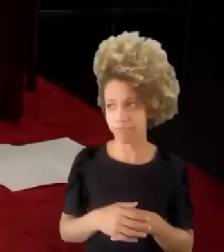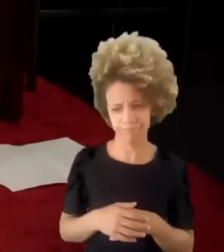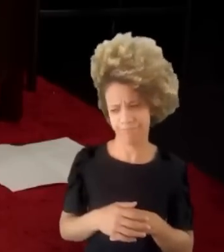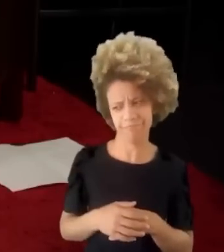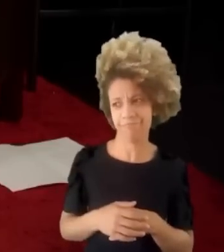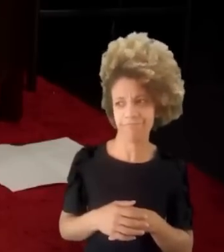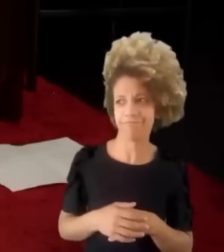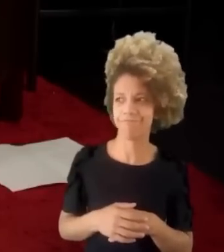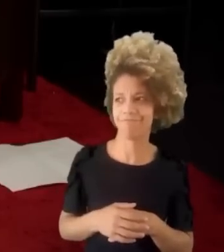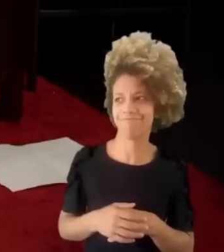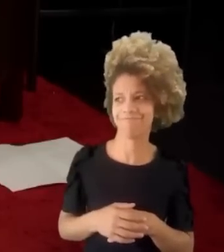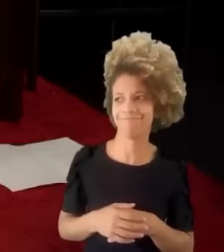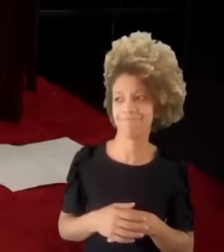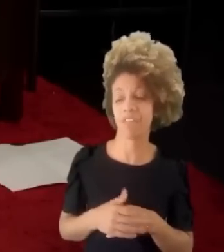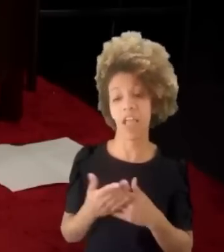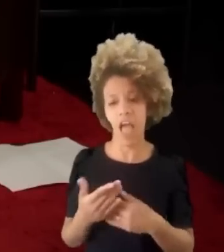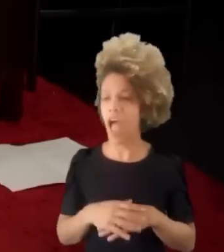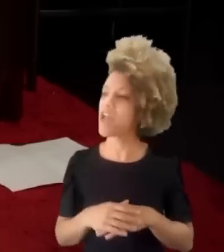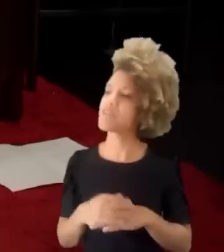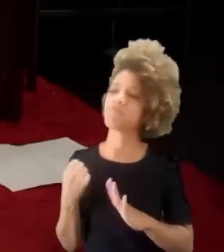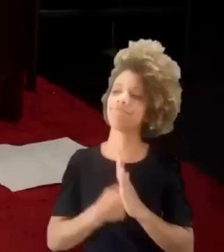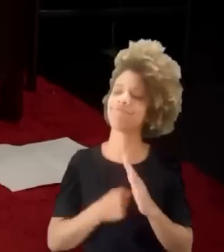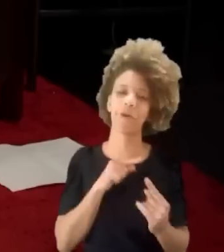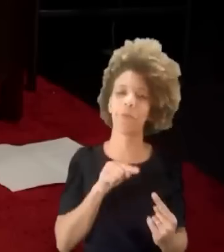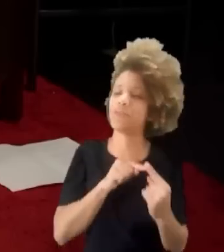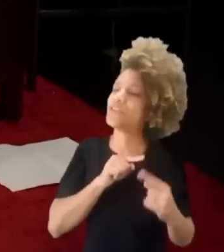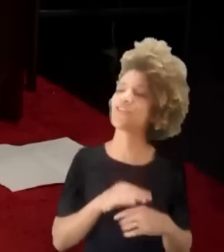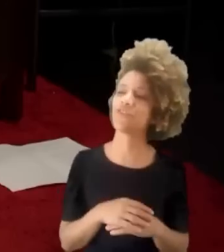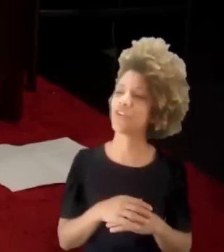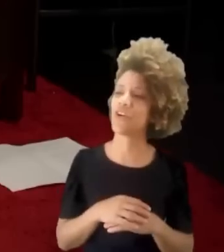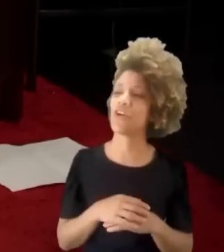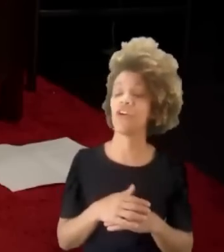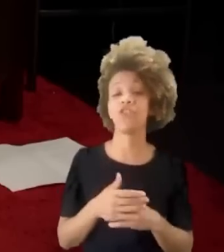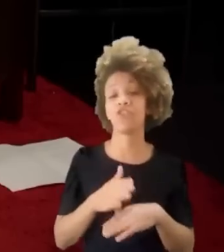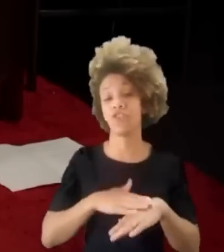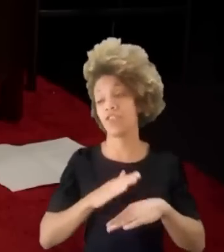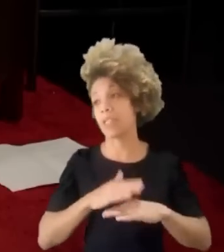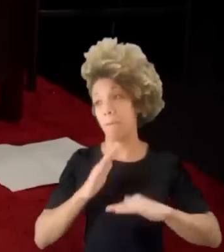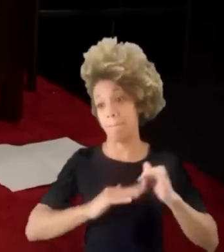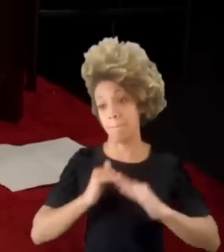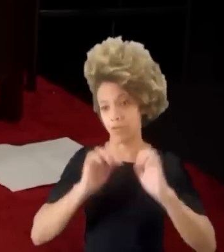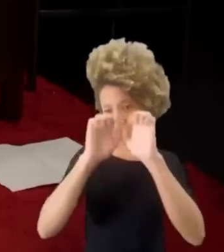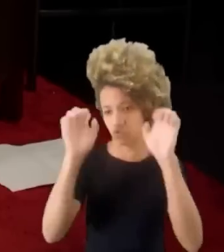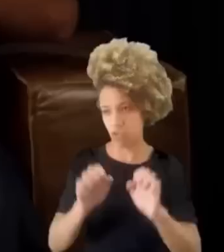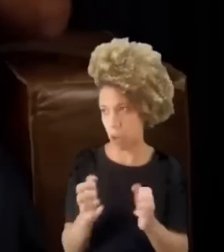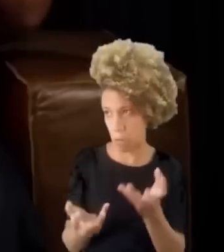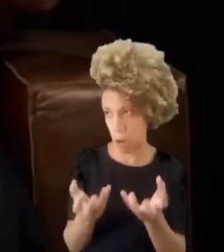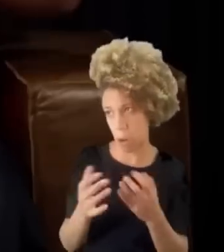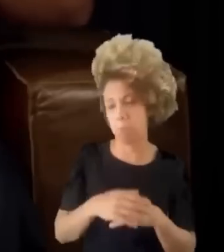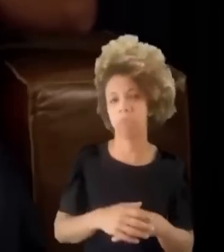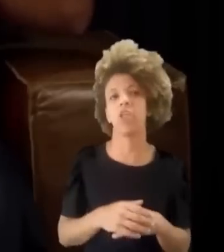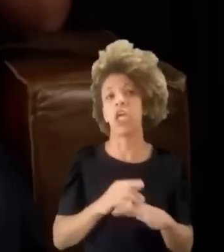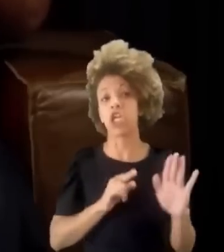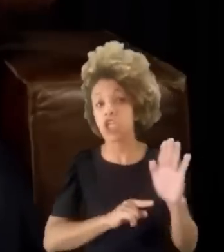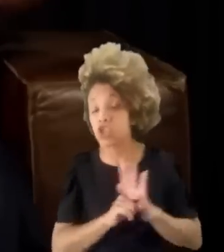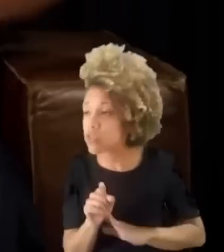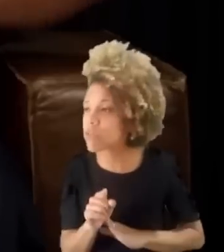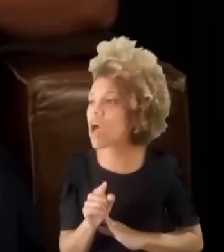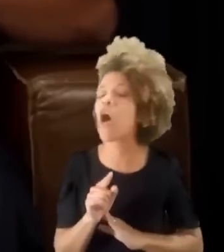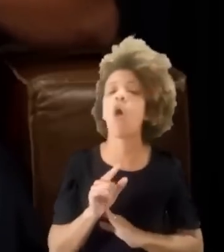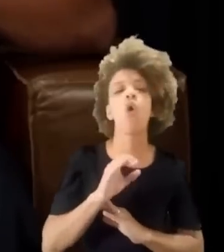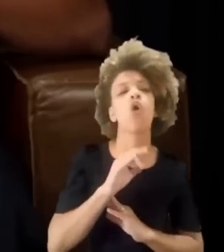tá ligado aí nós foi nessa bala de pegar e fazer a ação mas está tudo Borba Gato questionar o banaderantismo